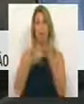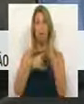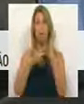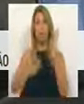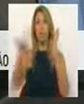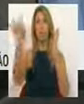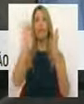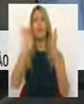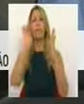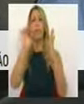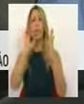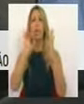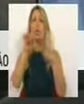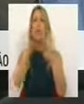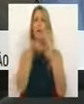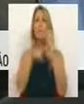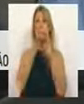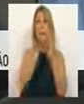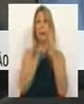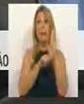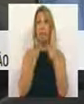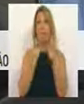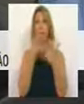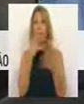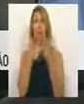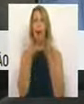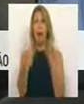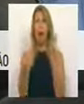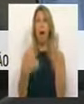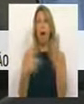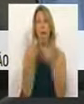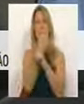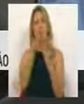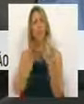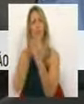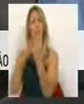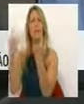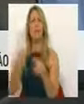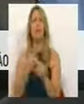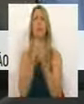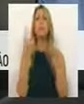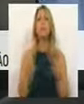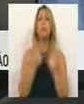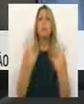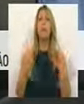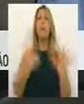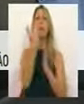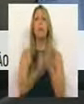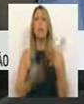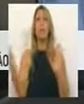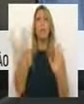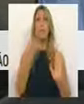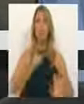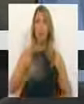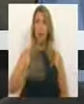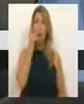princípios éticos universais que estão aqui enfatizados e também consagrados em vários textos, como a Declaração Universal dos Direitos do Homem, e entendemos